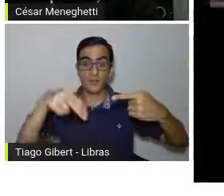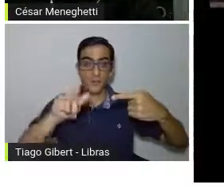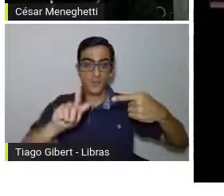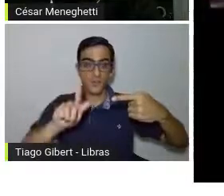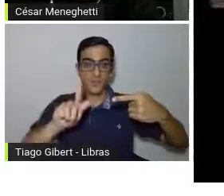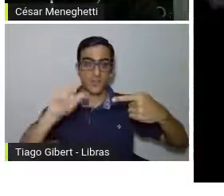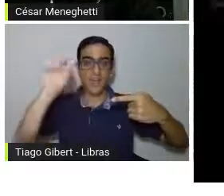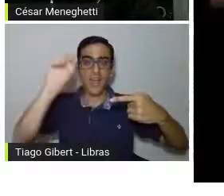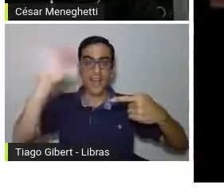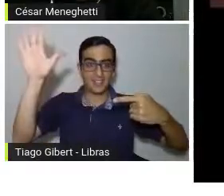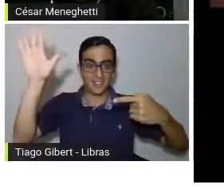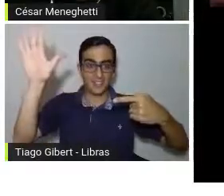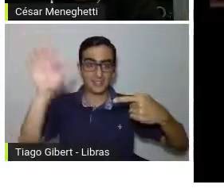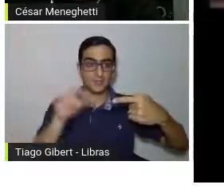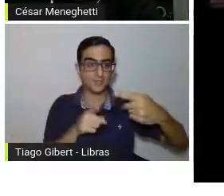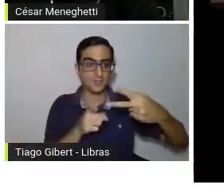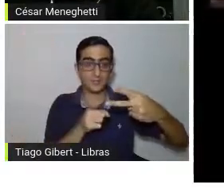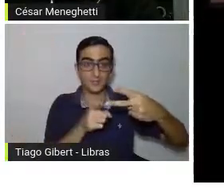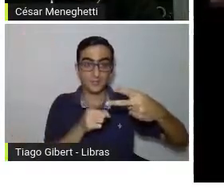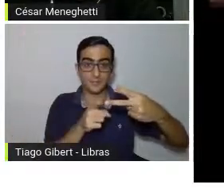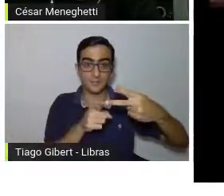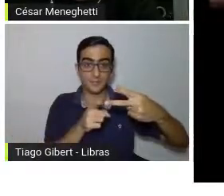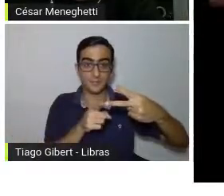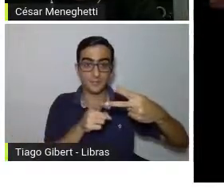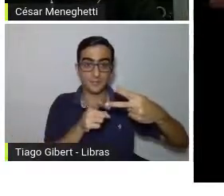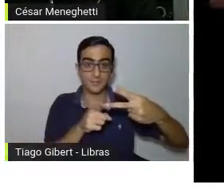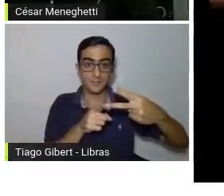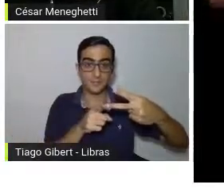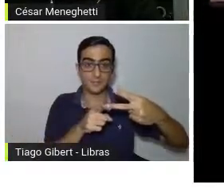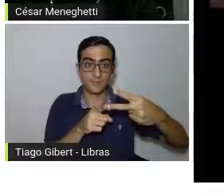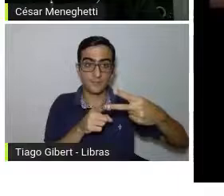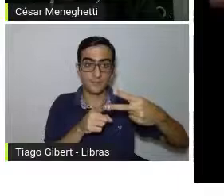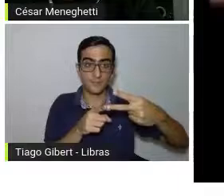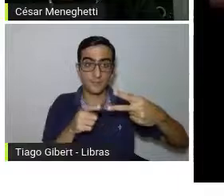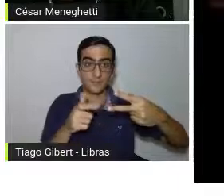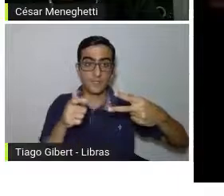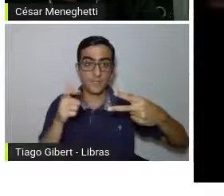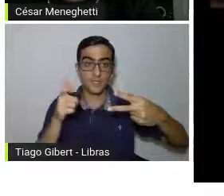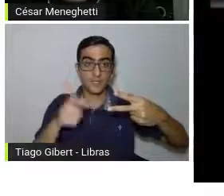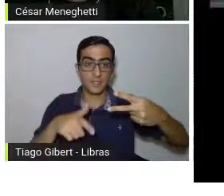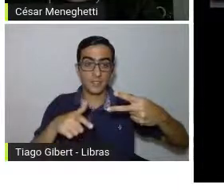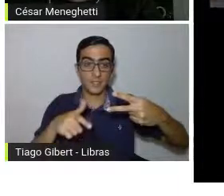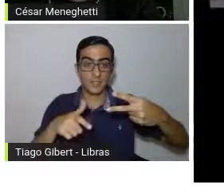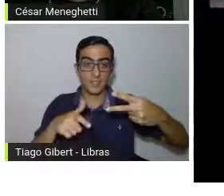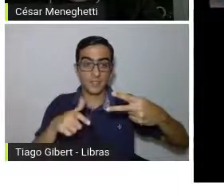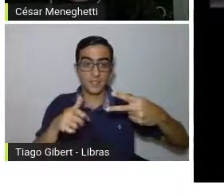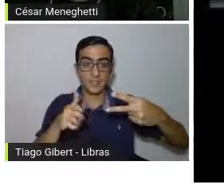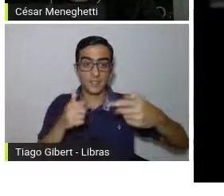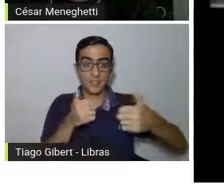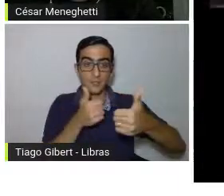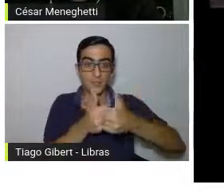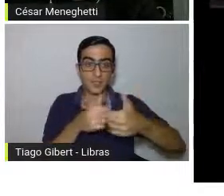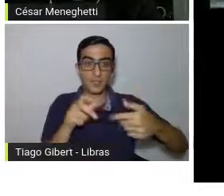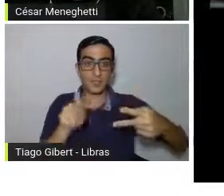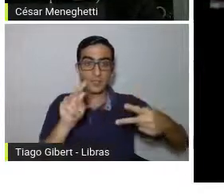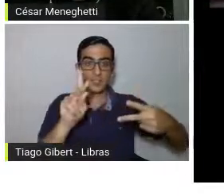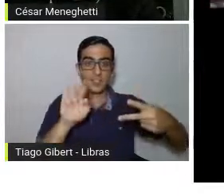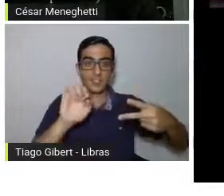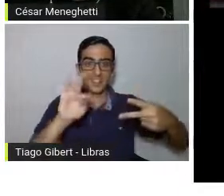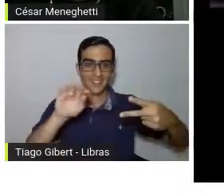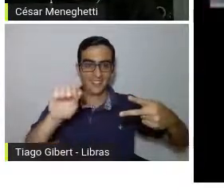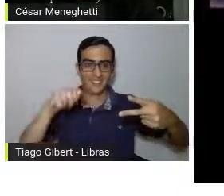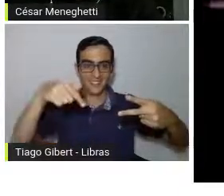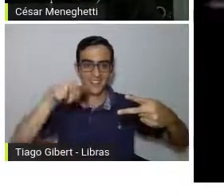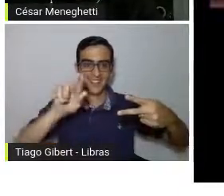A segunda é Niamey indo para Keita, a